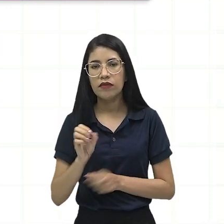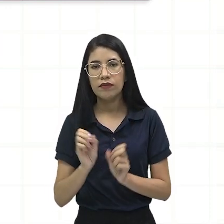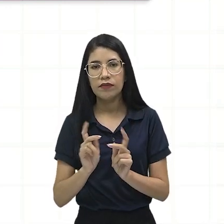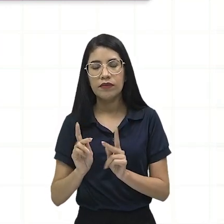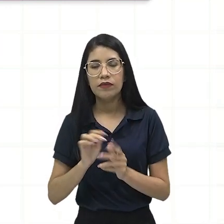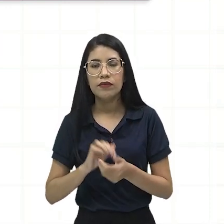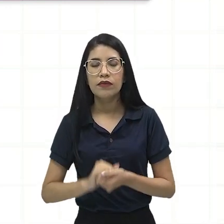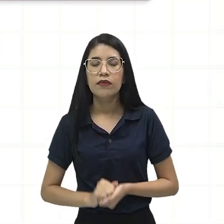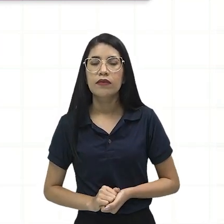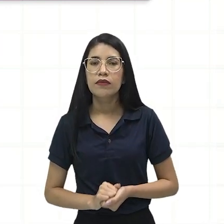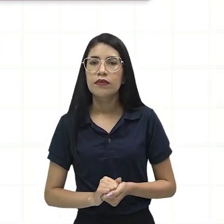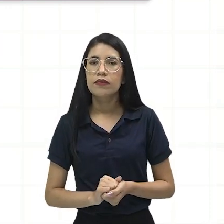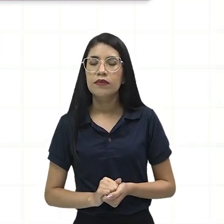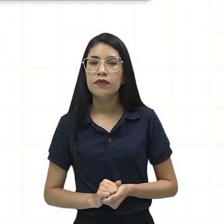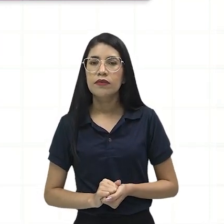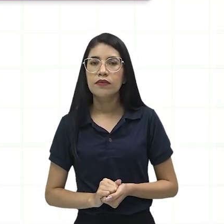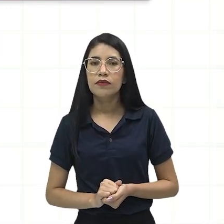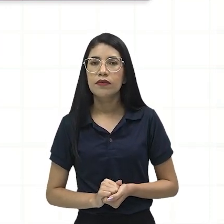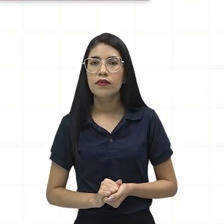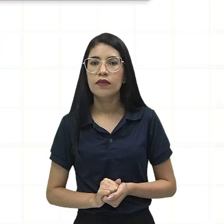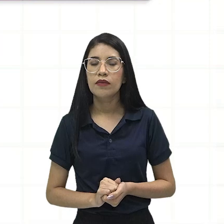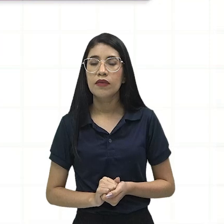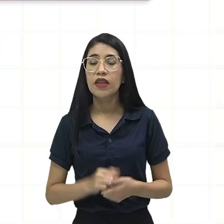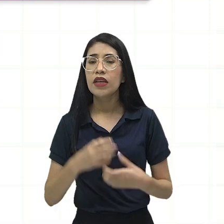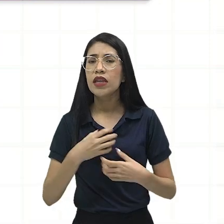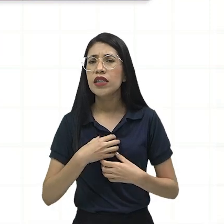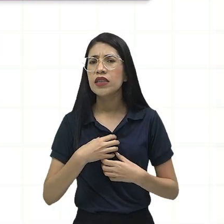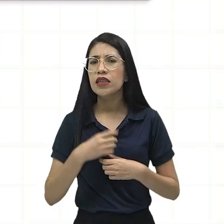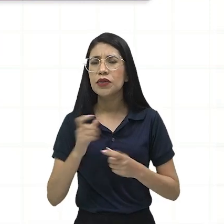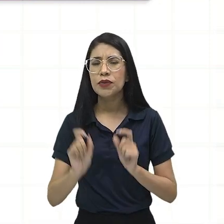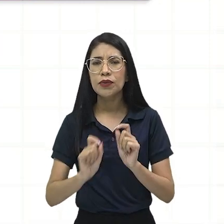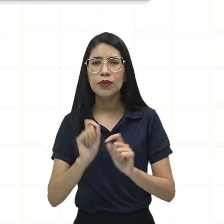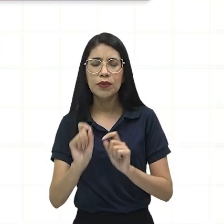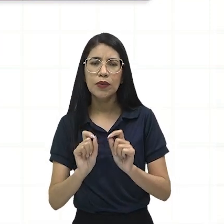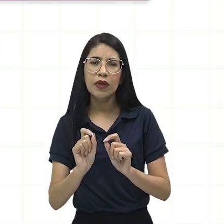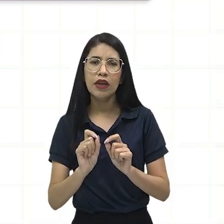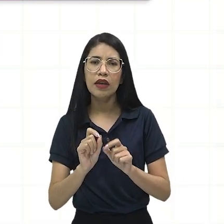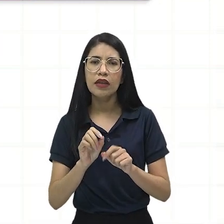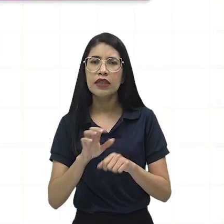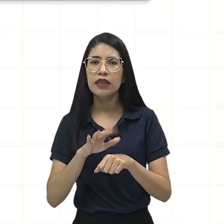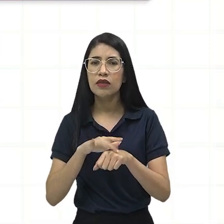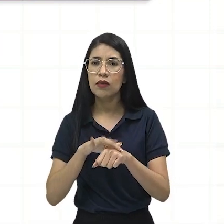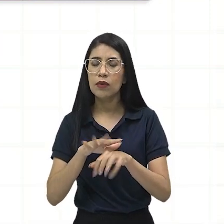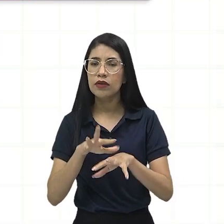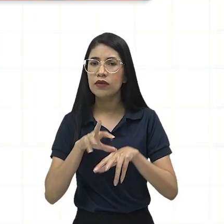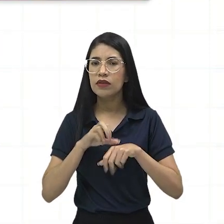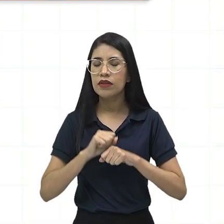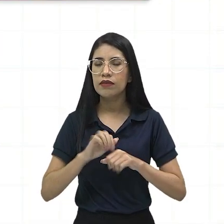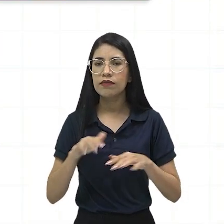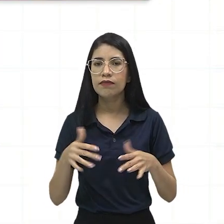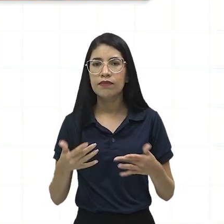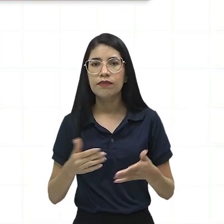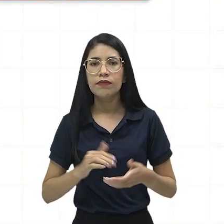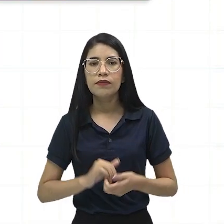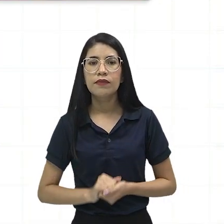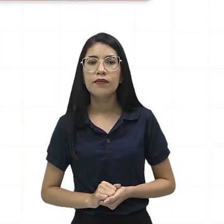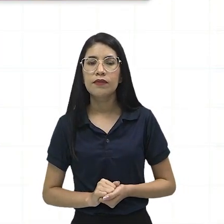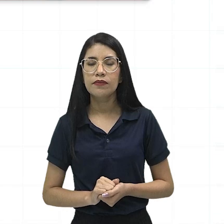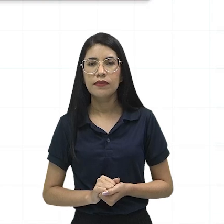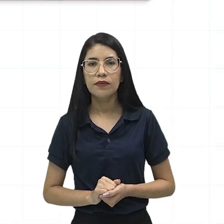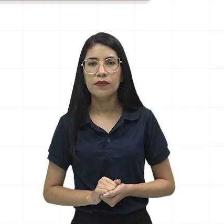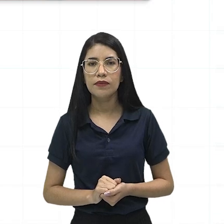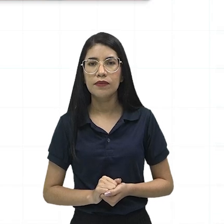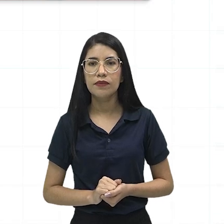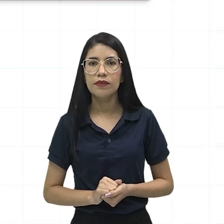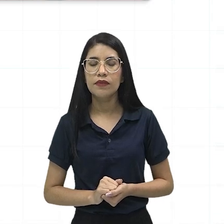natural. Quais são os sintomas, né, dessa infecção? Temos